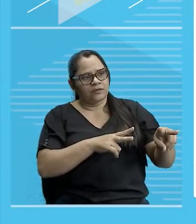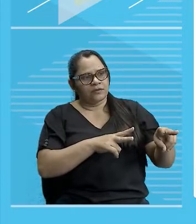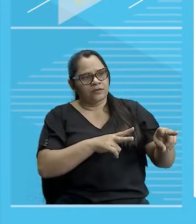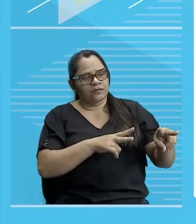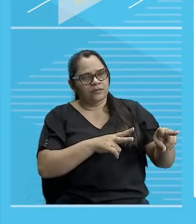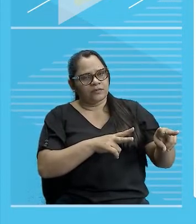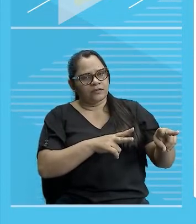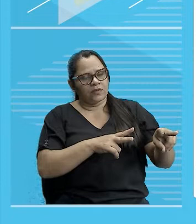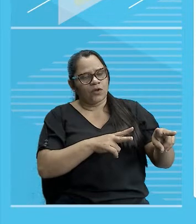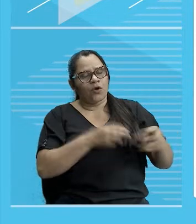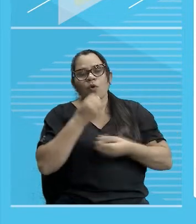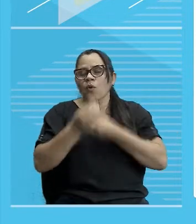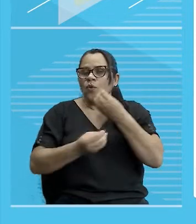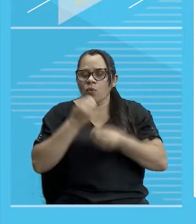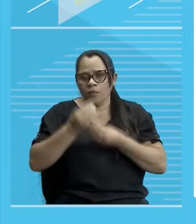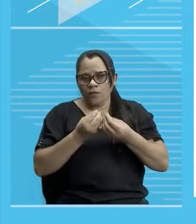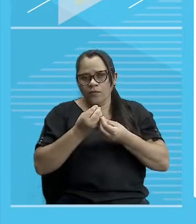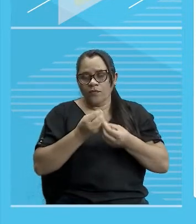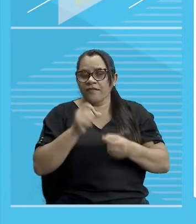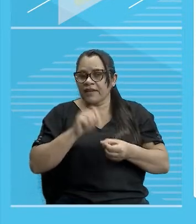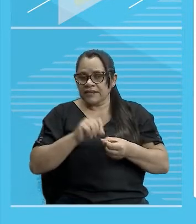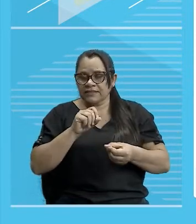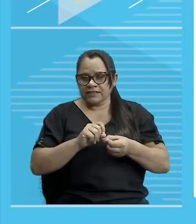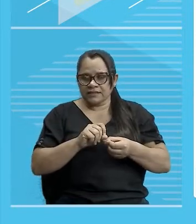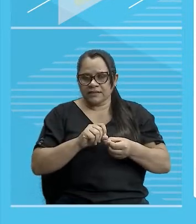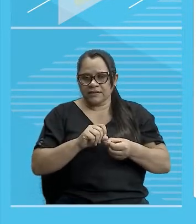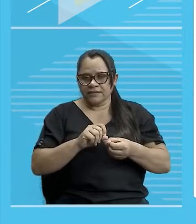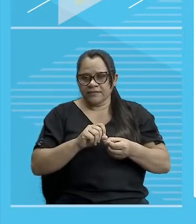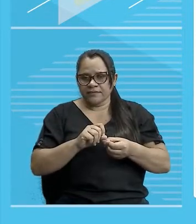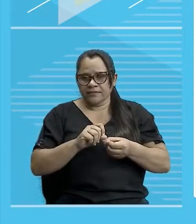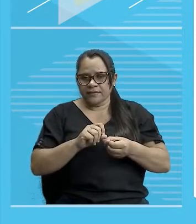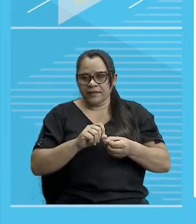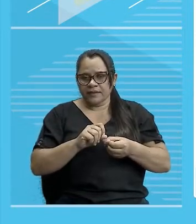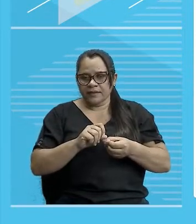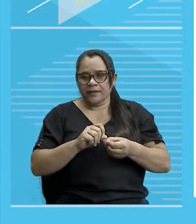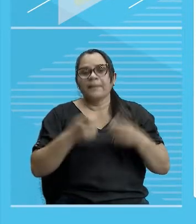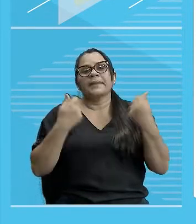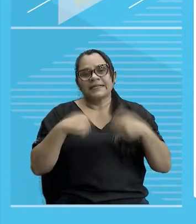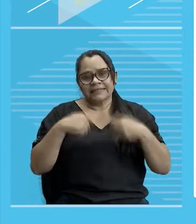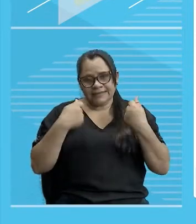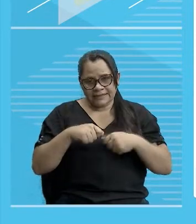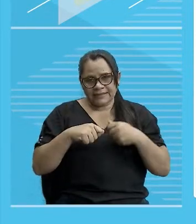então como assim professor eu tenho que informatizar